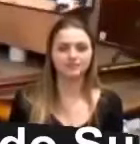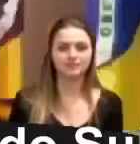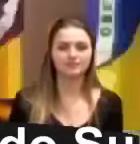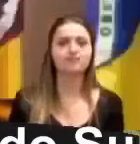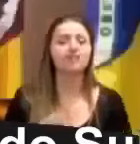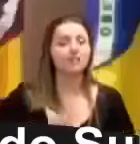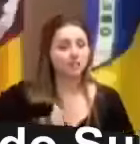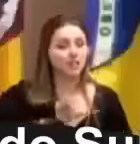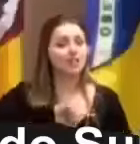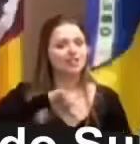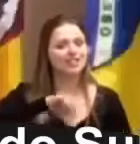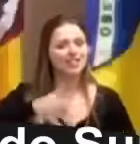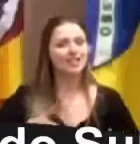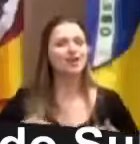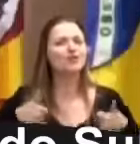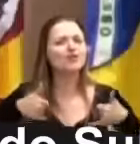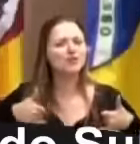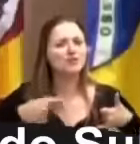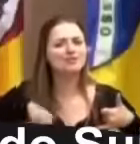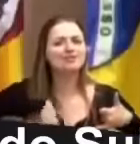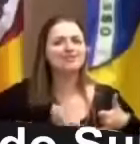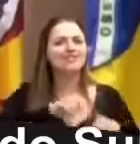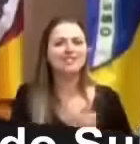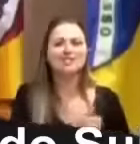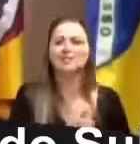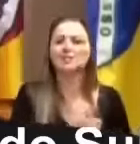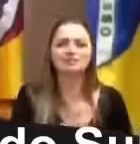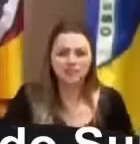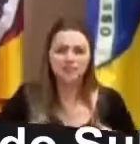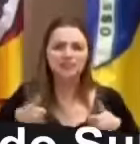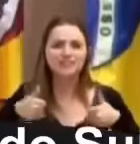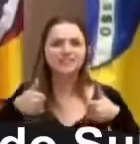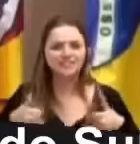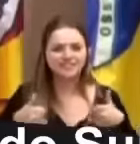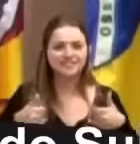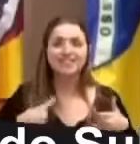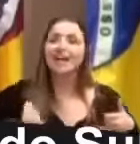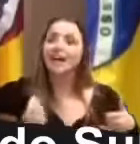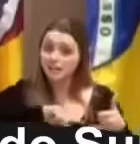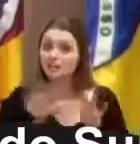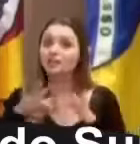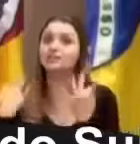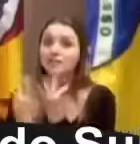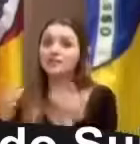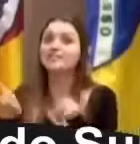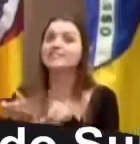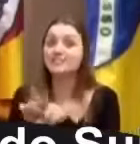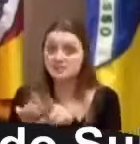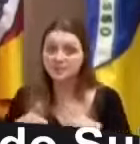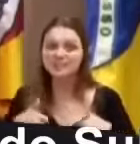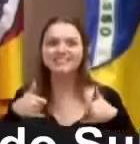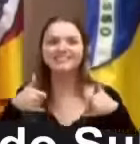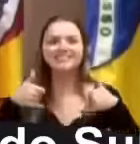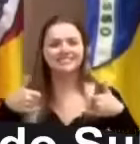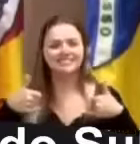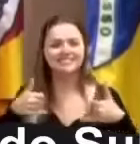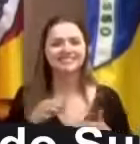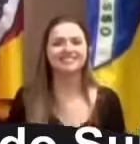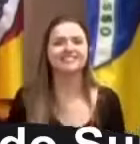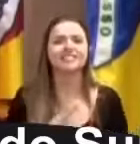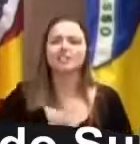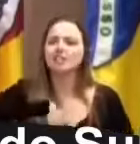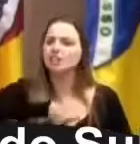E nós temos muito orgulho da nossa profissão. Muito orgulho. As nossas famílias têm muito orgulho. Nós